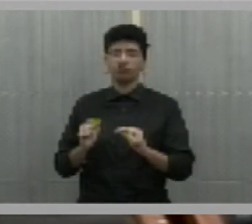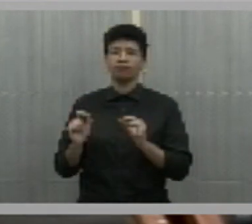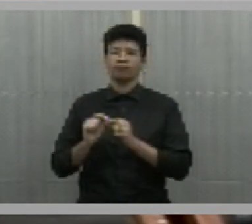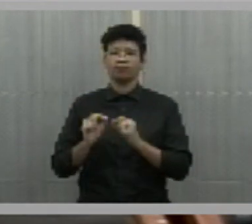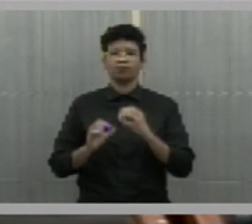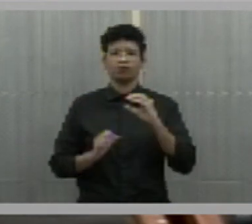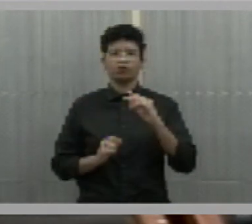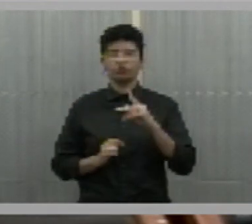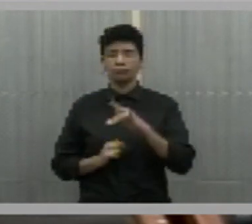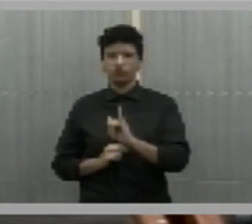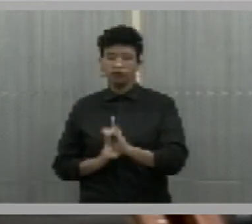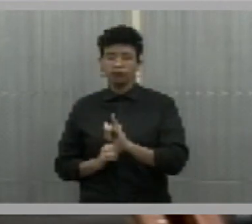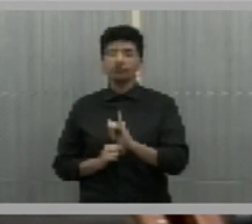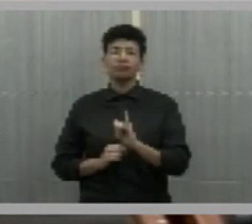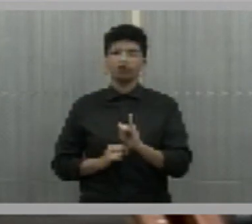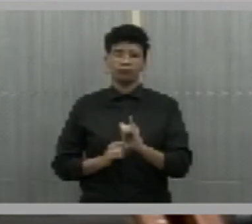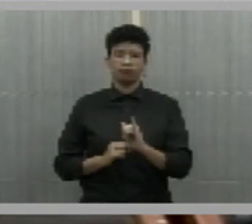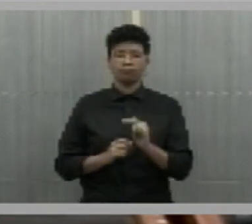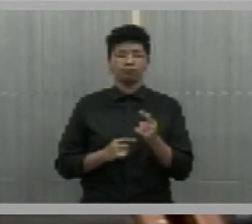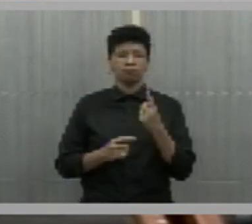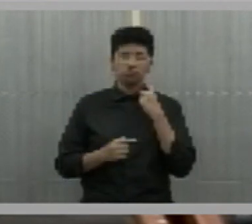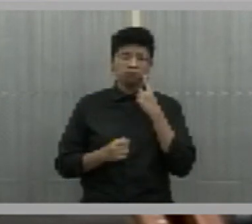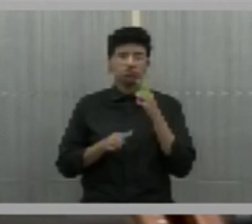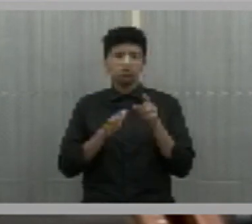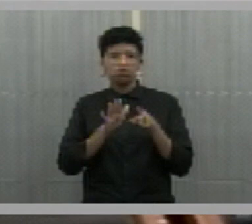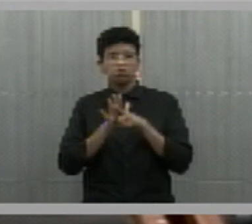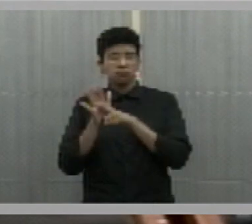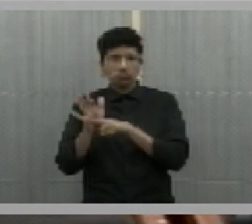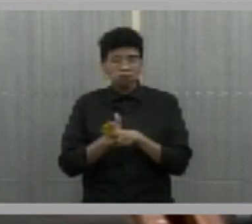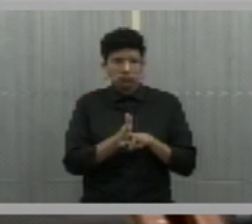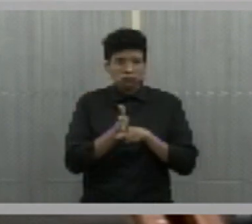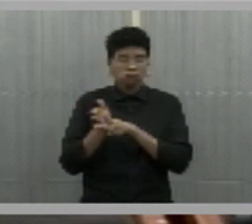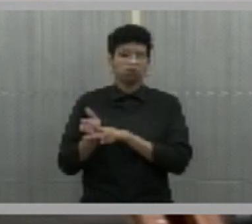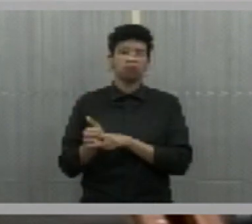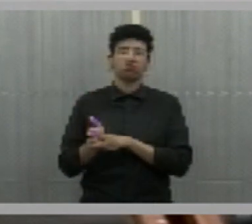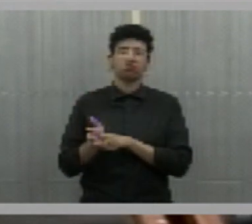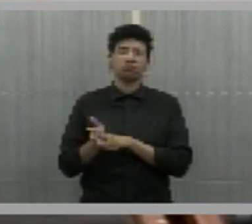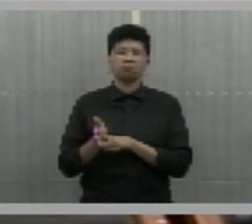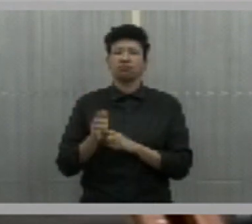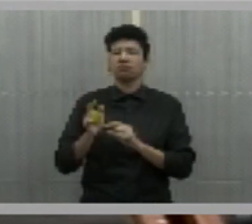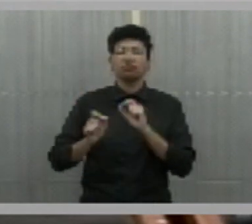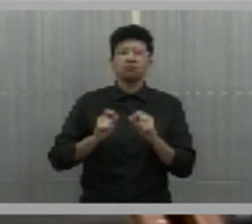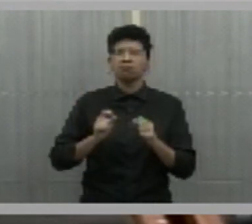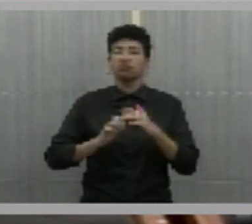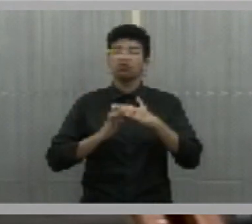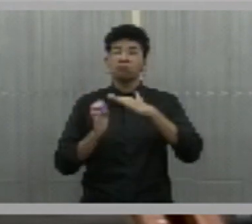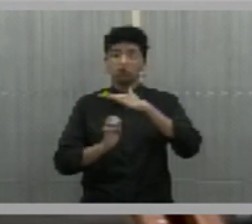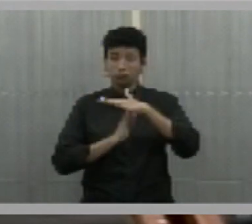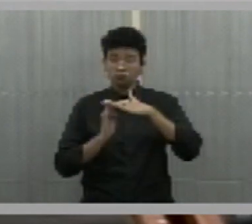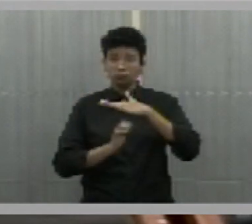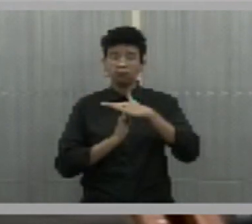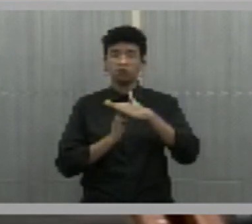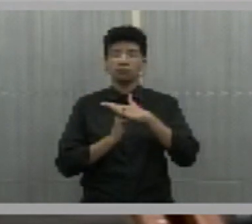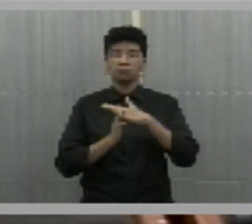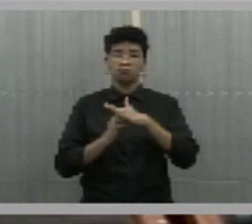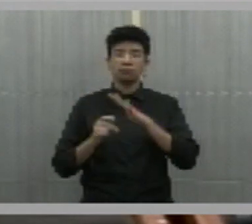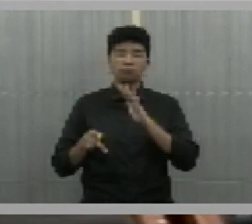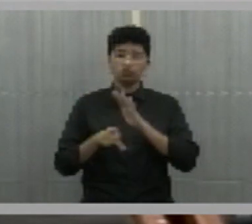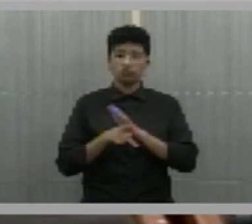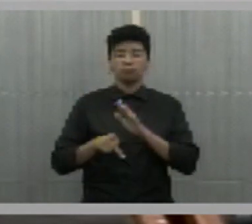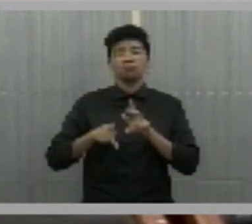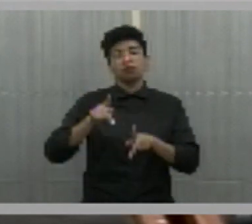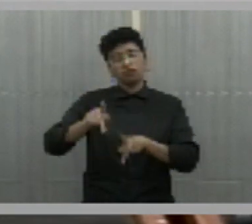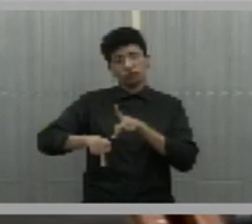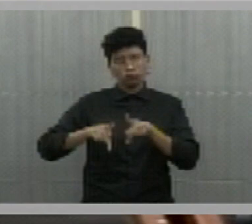CPI para investigar os maus tratos da Equatorial para com os